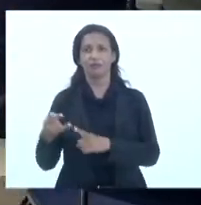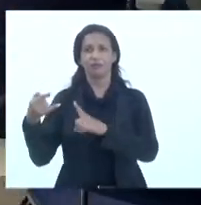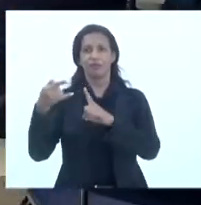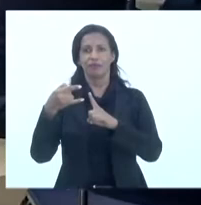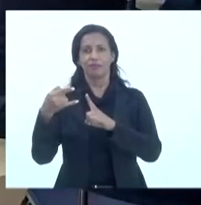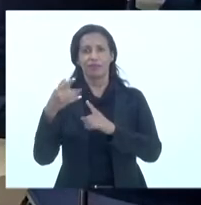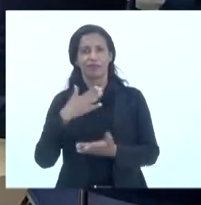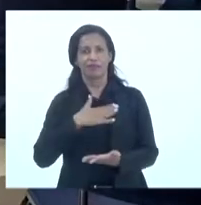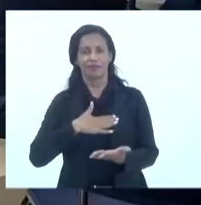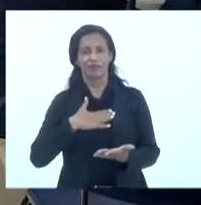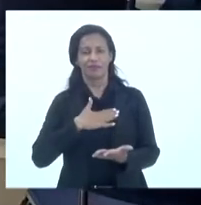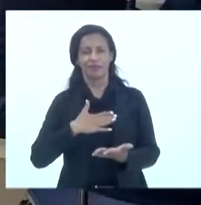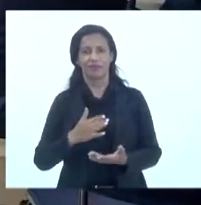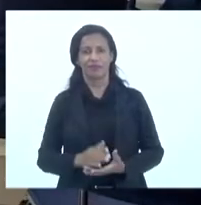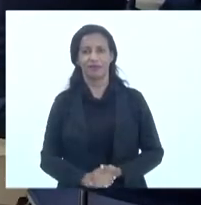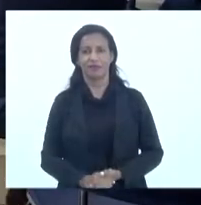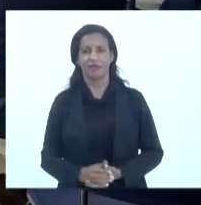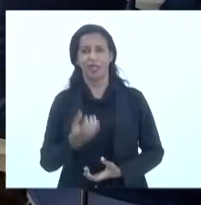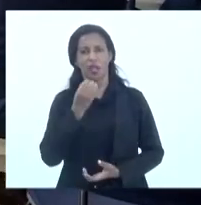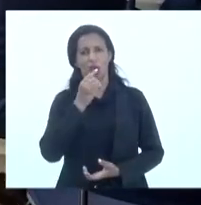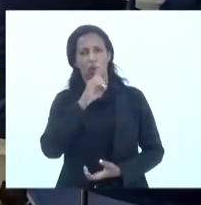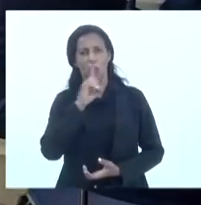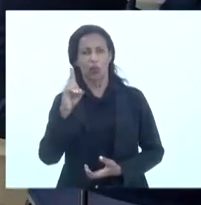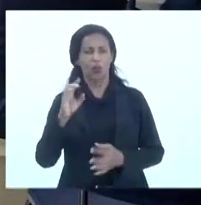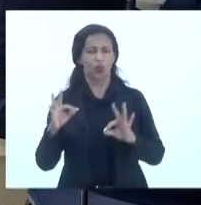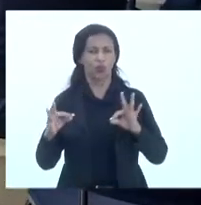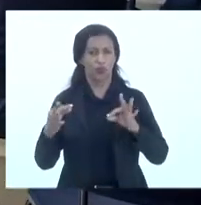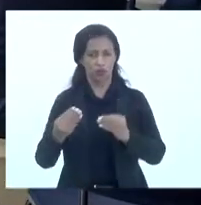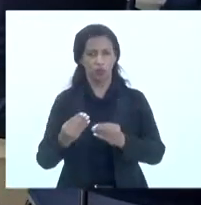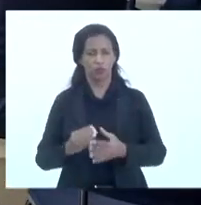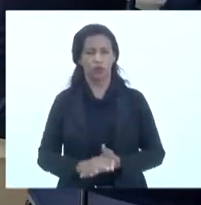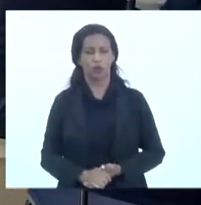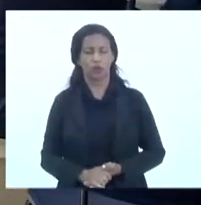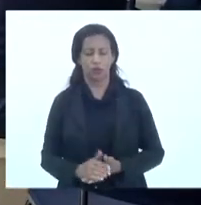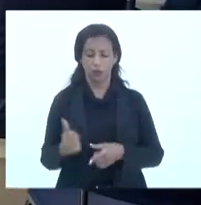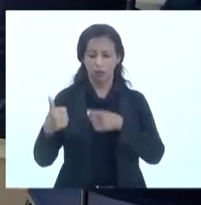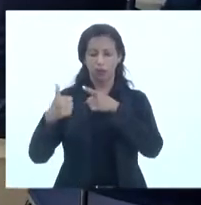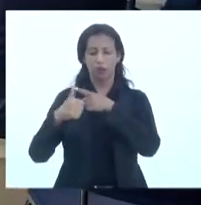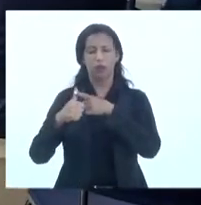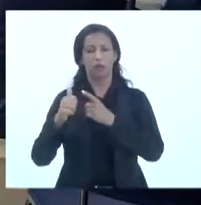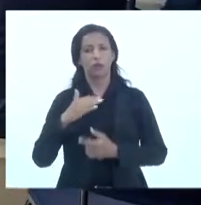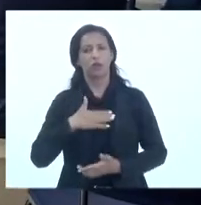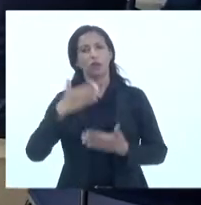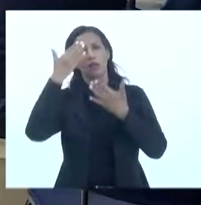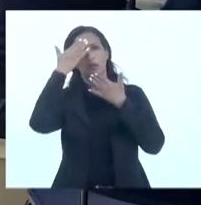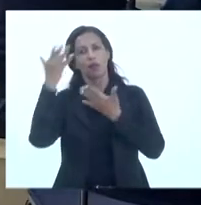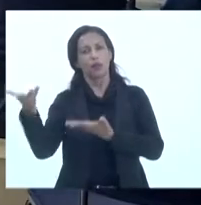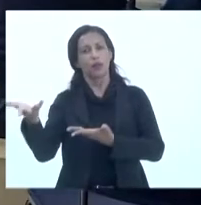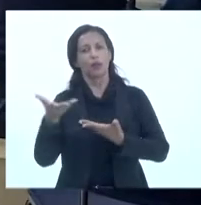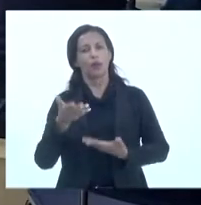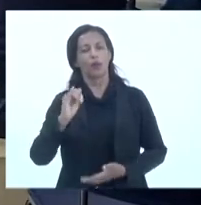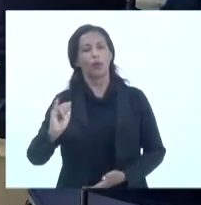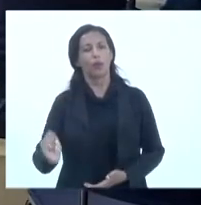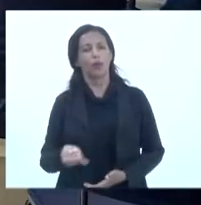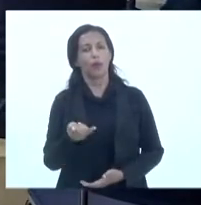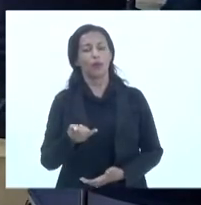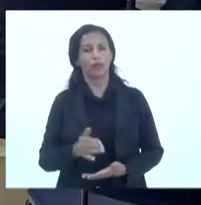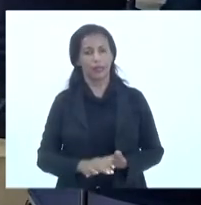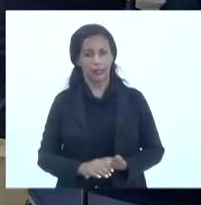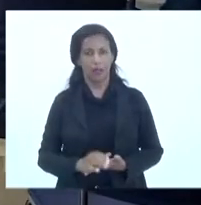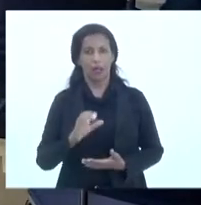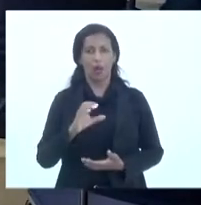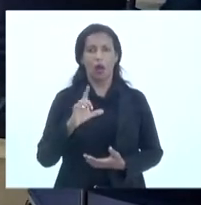bem-vindo, Itamar. Bom dia, muito bom dia a todos. Bom, primeiramente, eu gostaria de agradecer o convite e a oportunidade dada ao